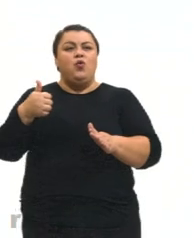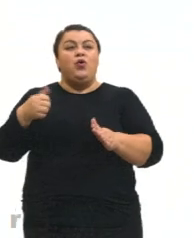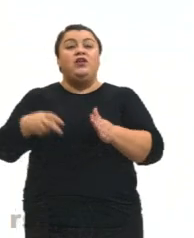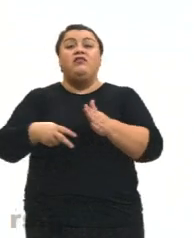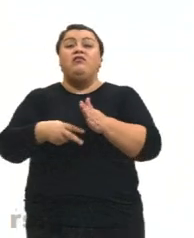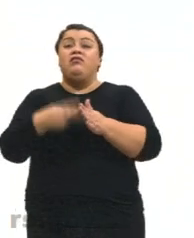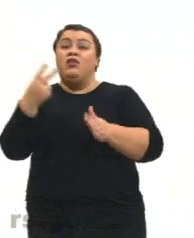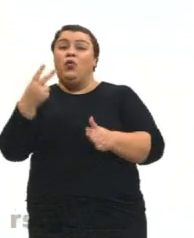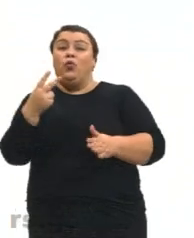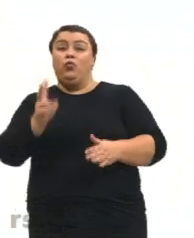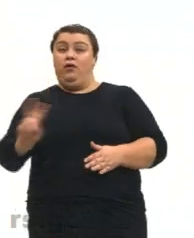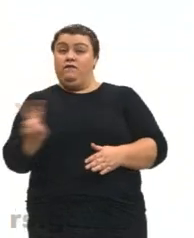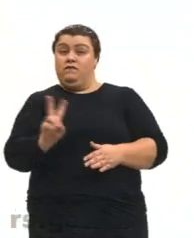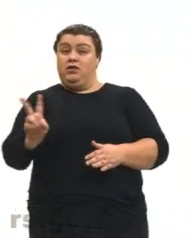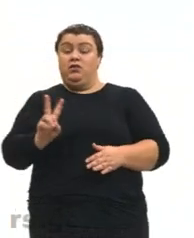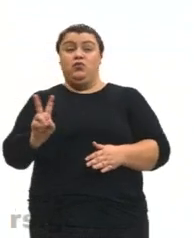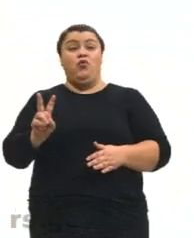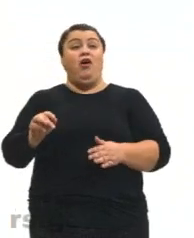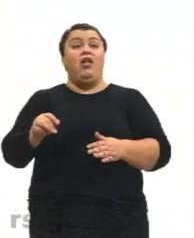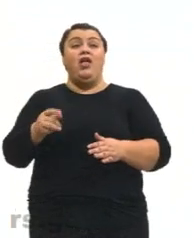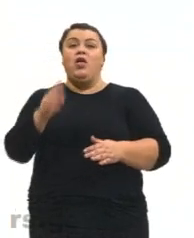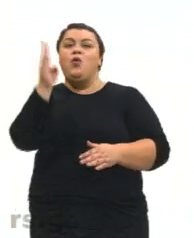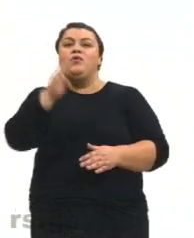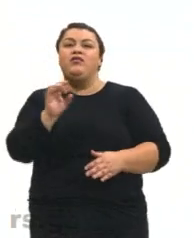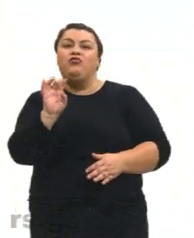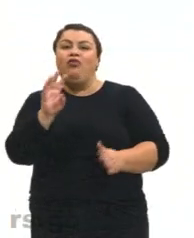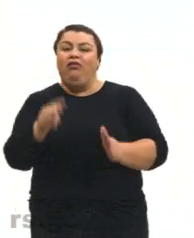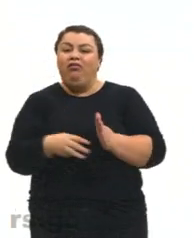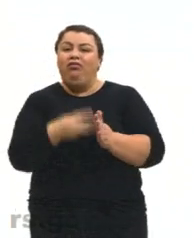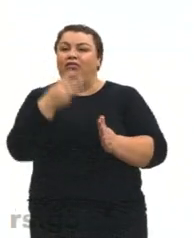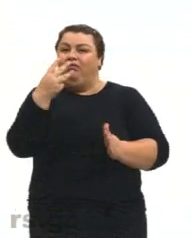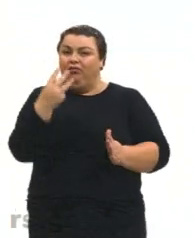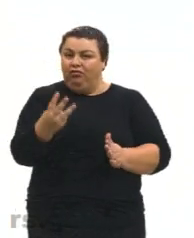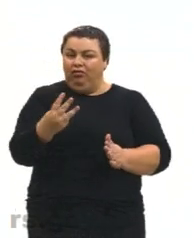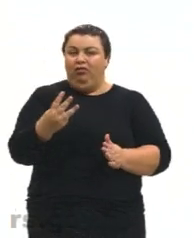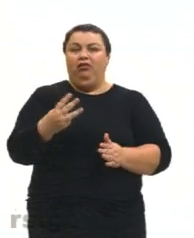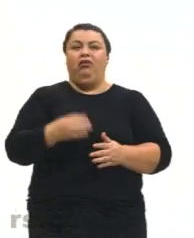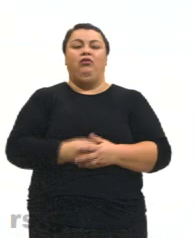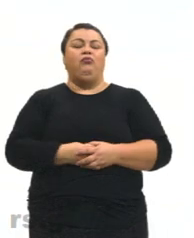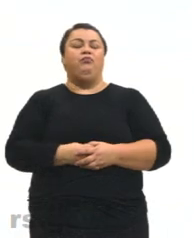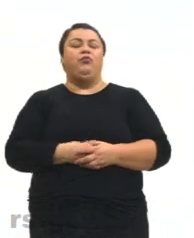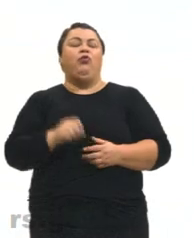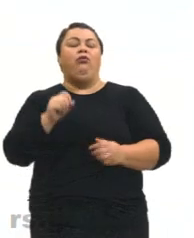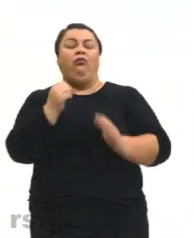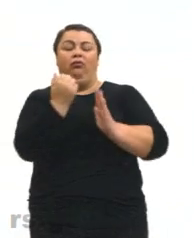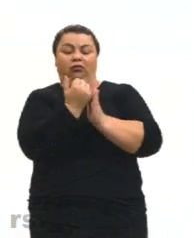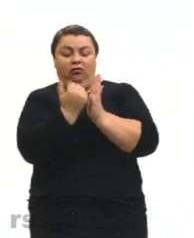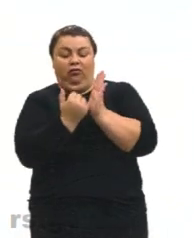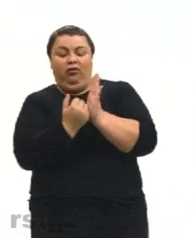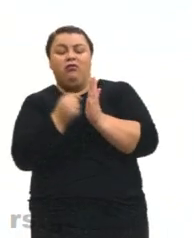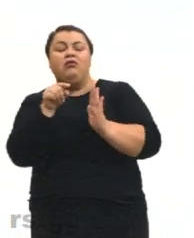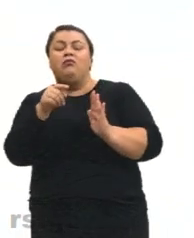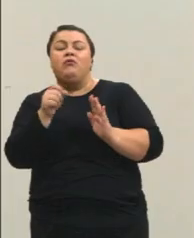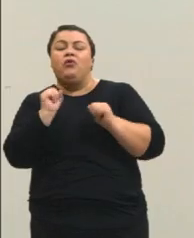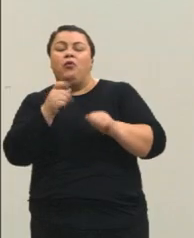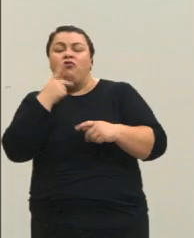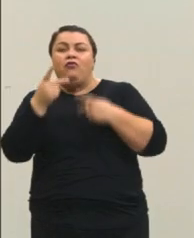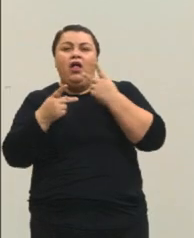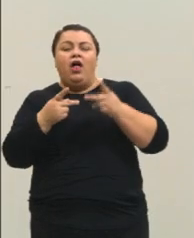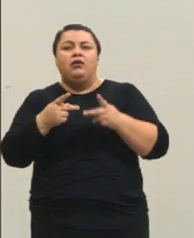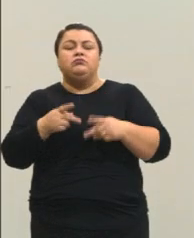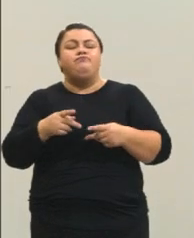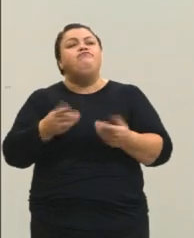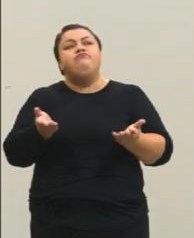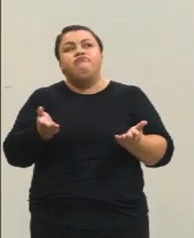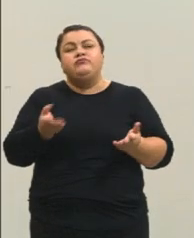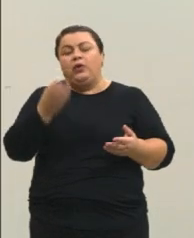lugar né eu achei isso bem interessante que é mais tu pode ir falar sobre Eu acho que eu tô aumente também